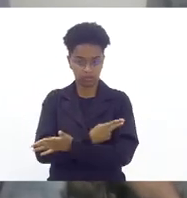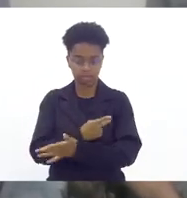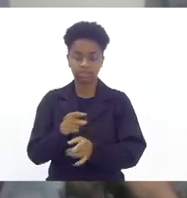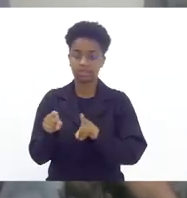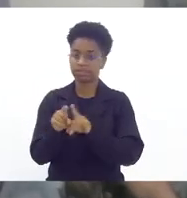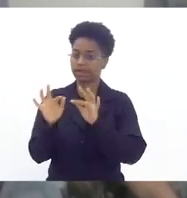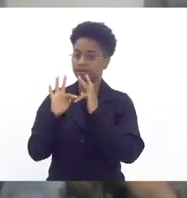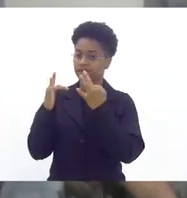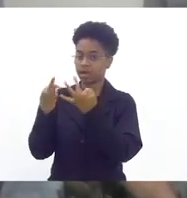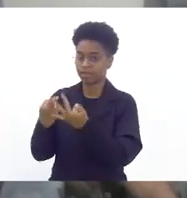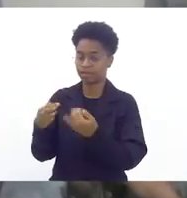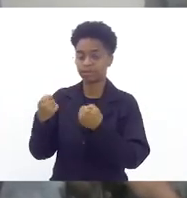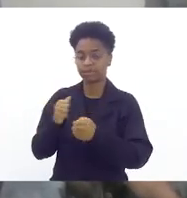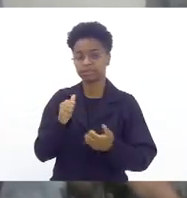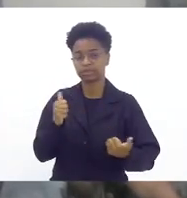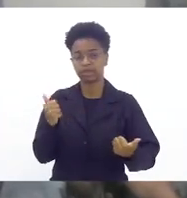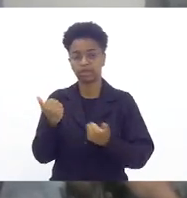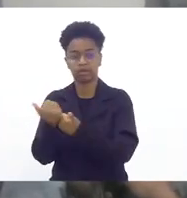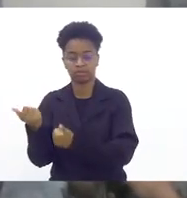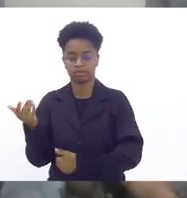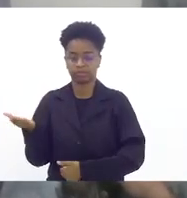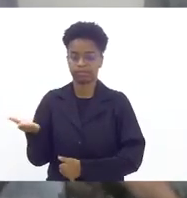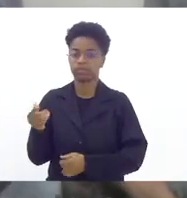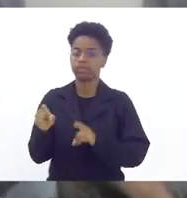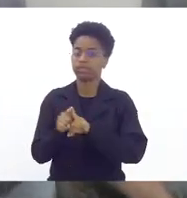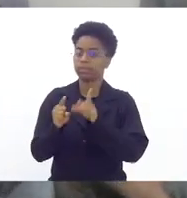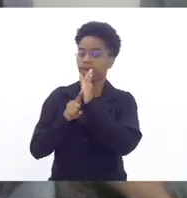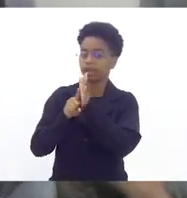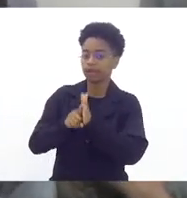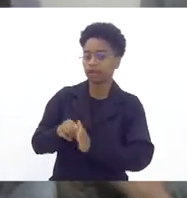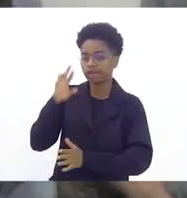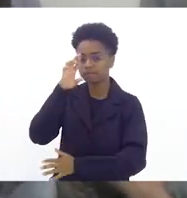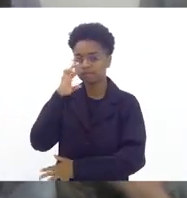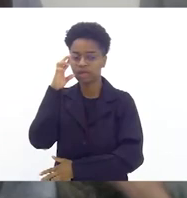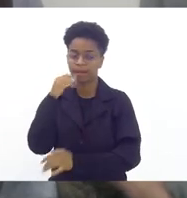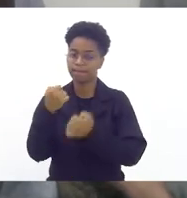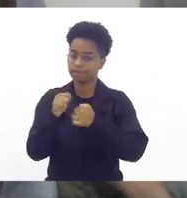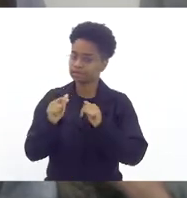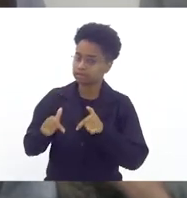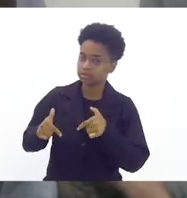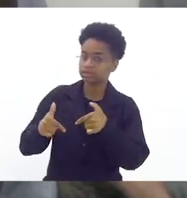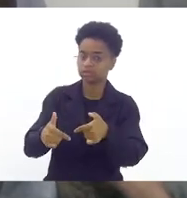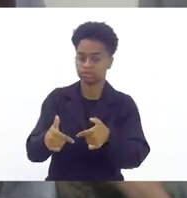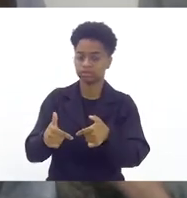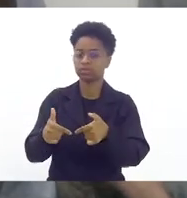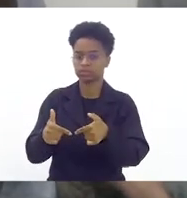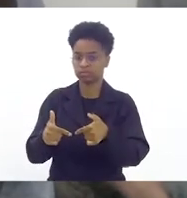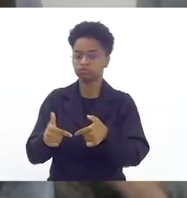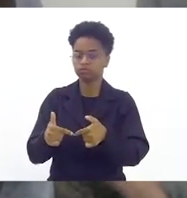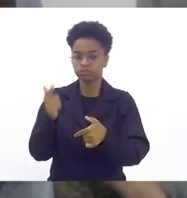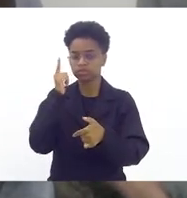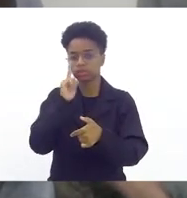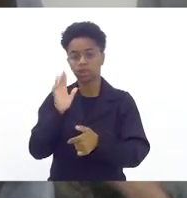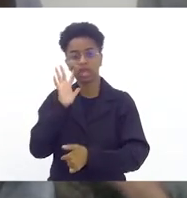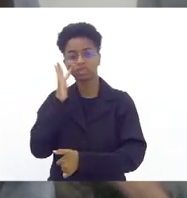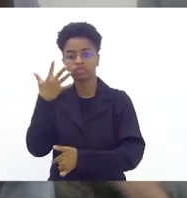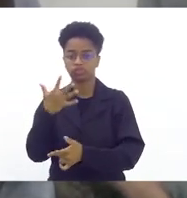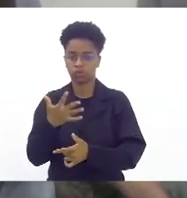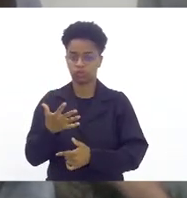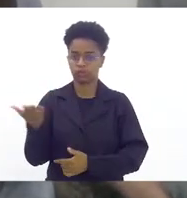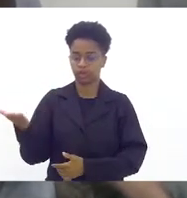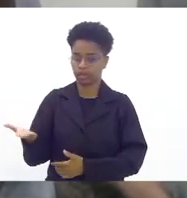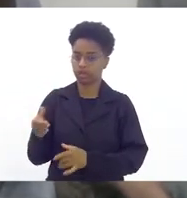família seja ressarcida e que a investigação entre na linha de frente, passe à frente de outras, para não ficar